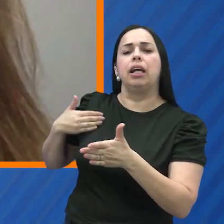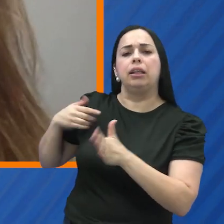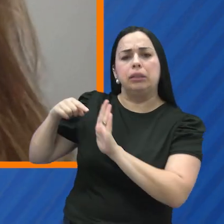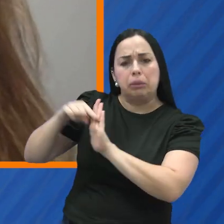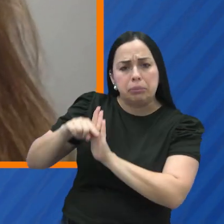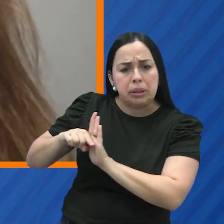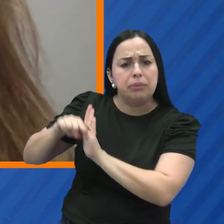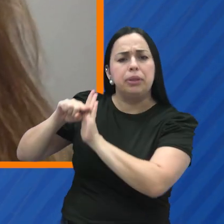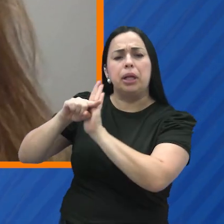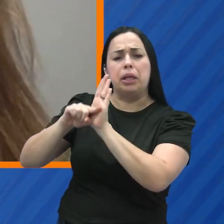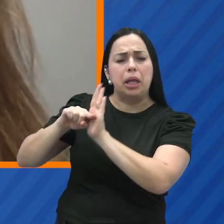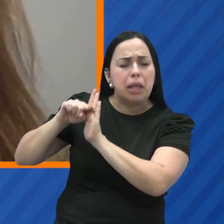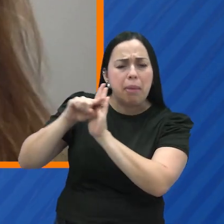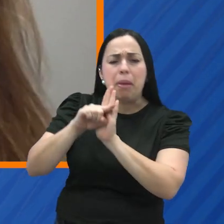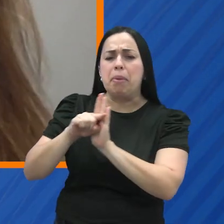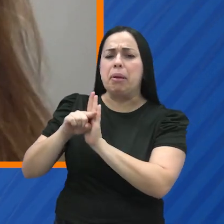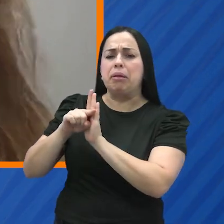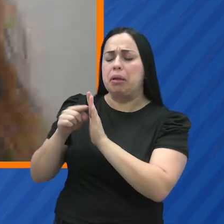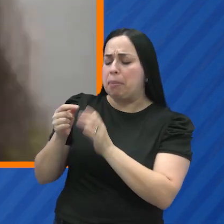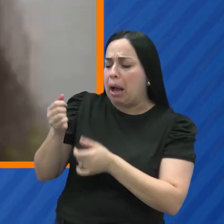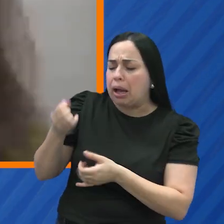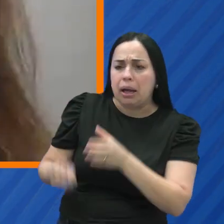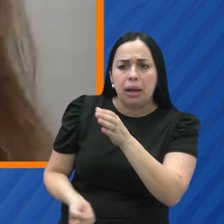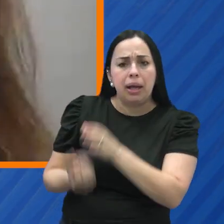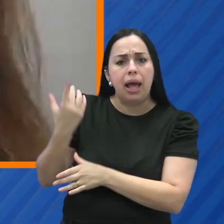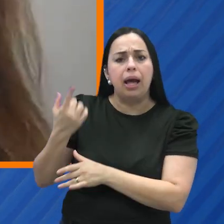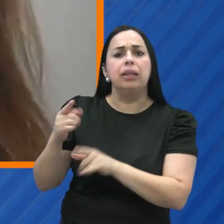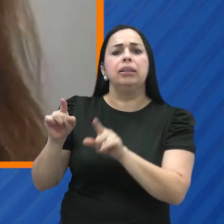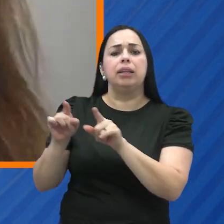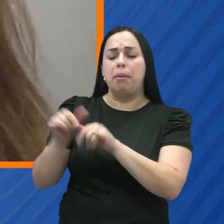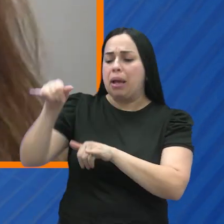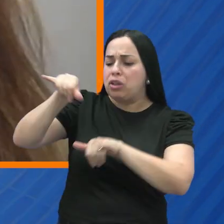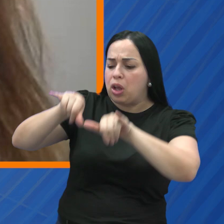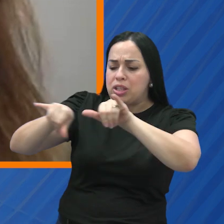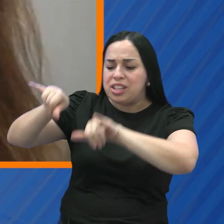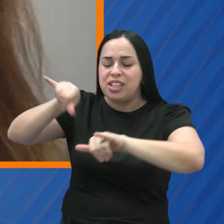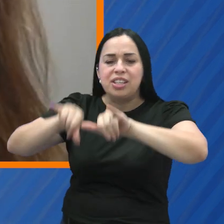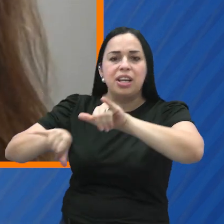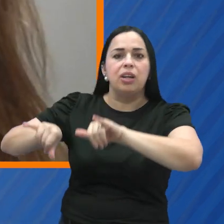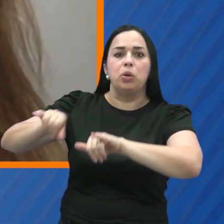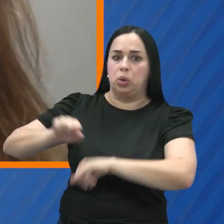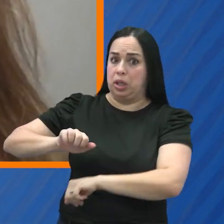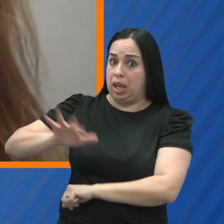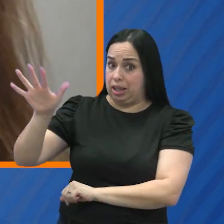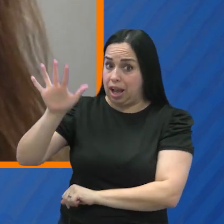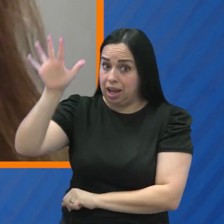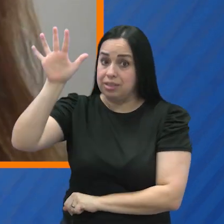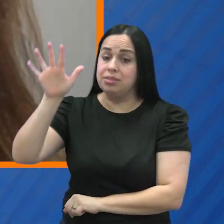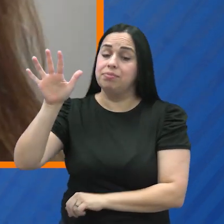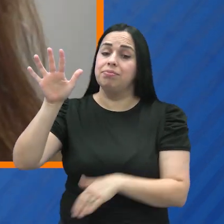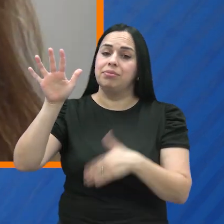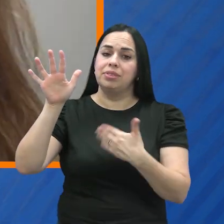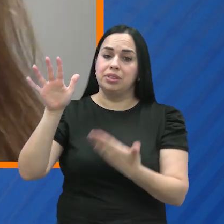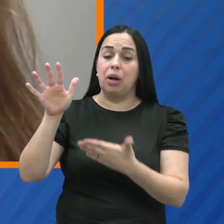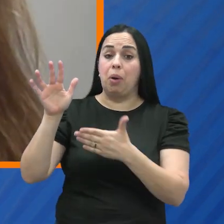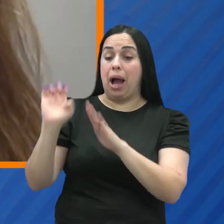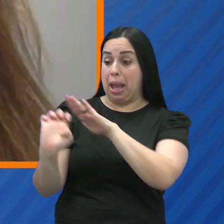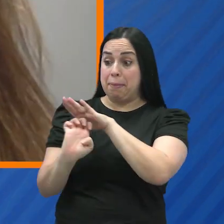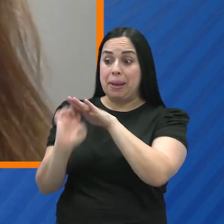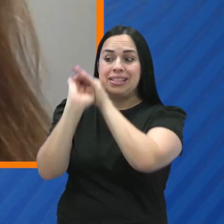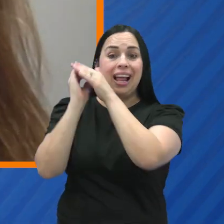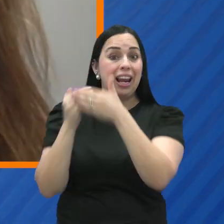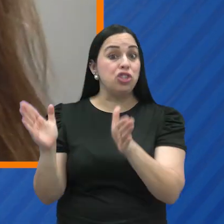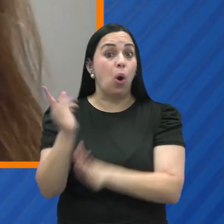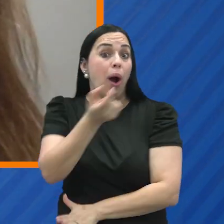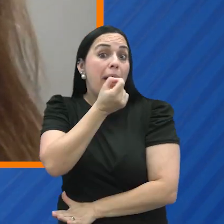um processo de investimento em pesquisa e desenvolvimento, de ensaios clínicos que são muito caros. Então, quando a